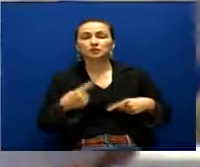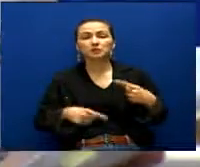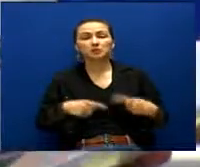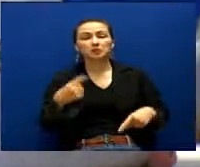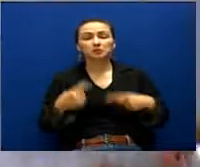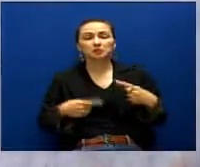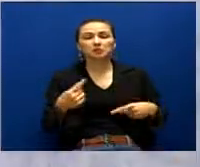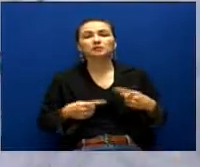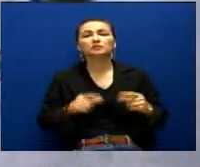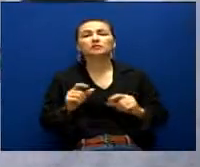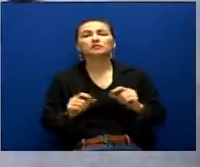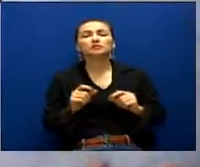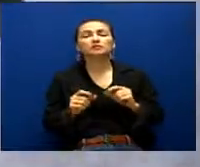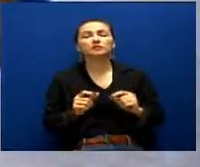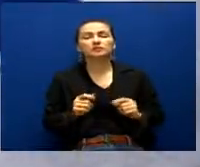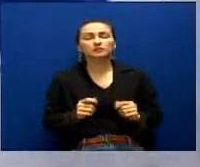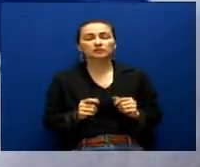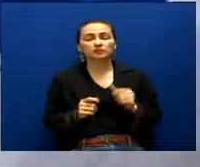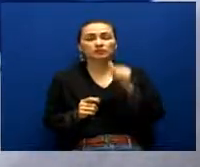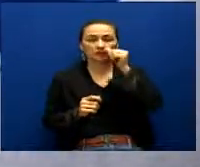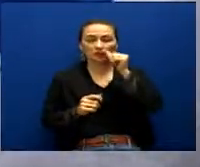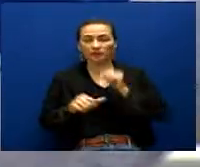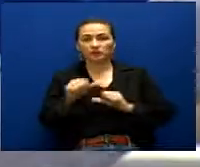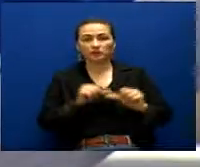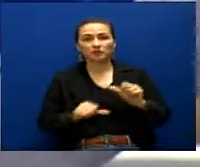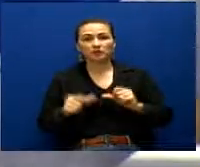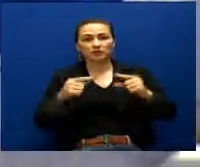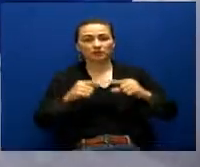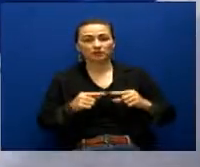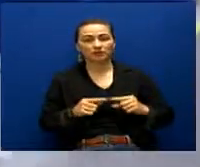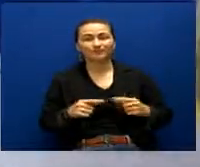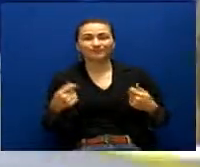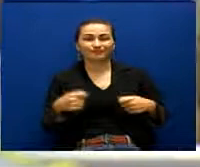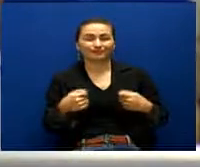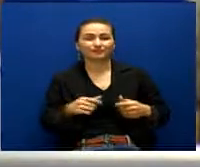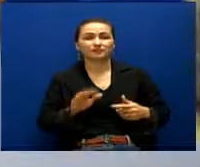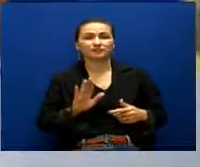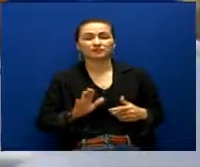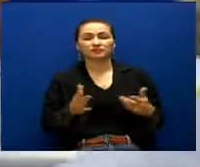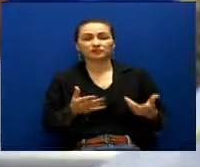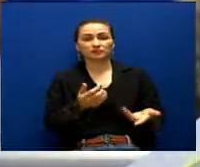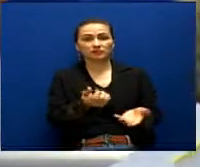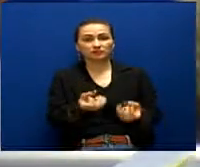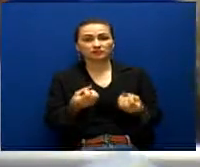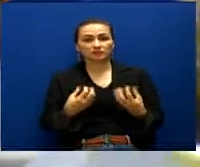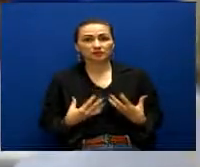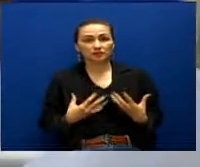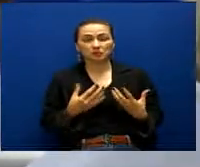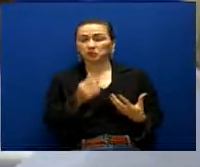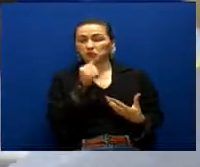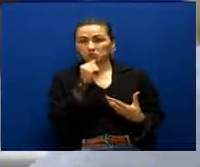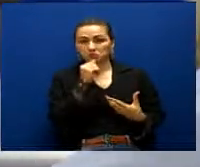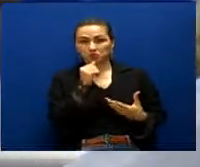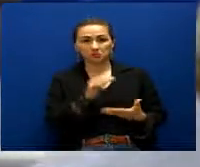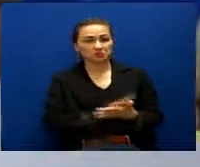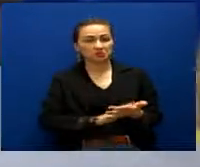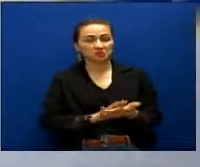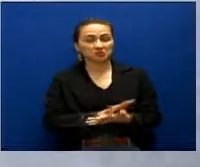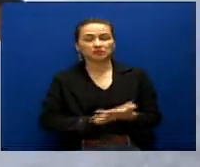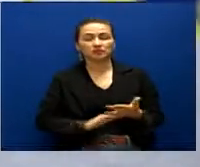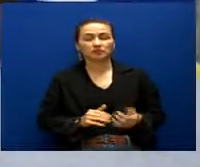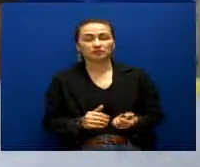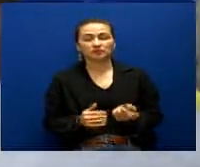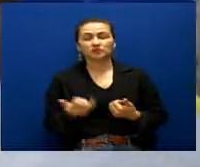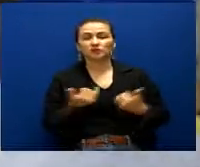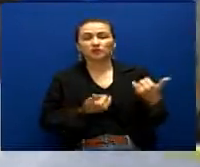ser mudado ou proposto algumas adequações. Eu ainda não recebi em mãos nenhuma adequação ou